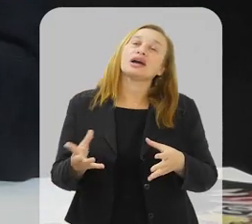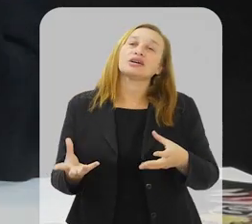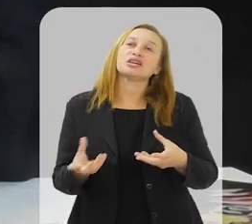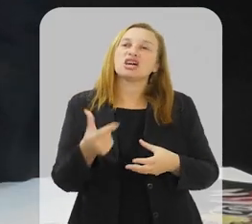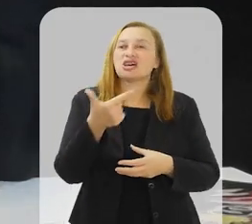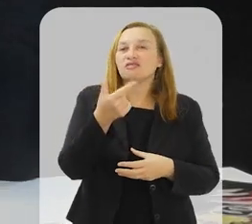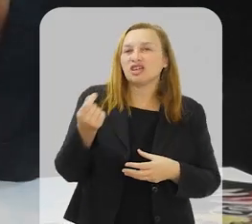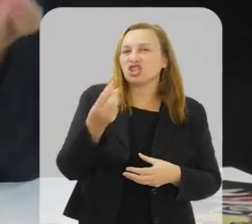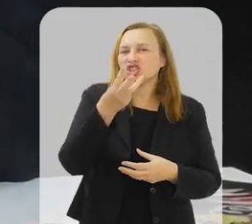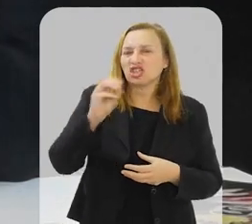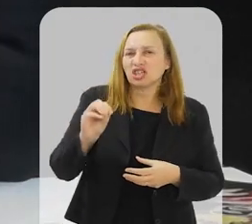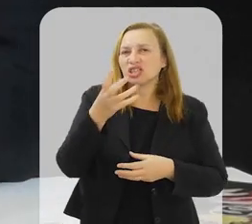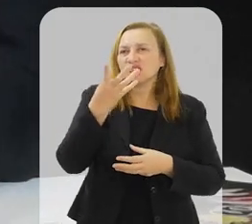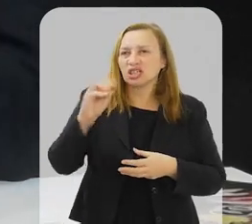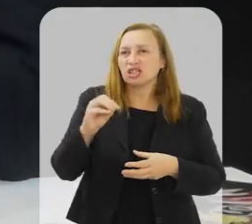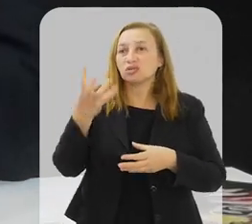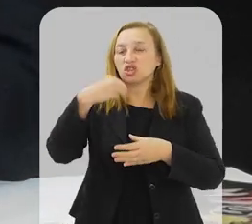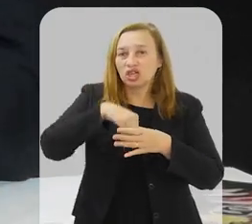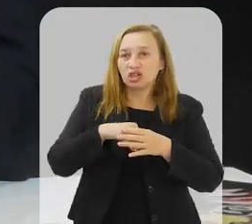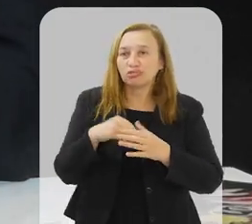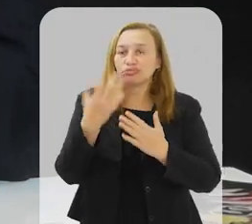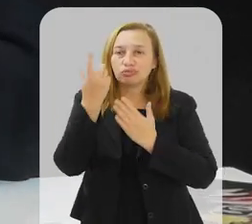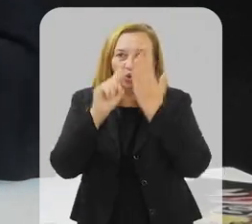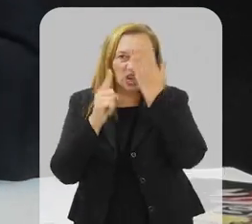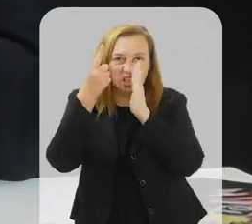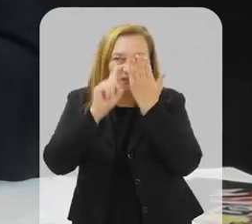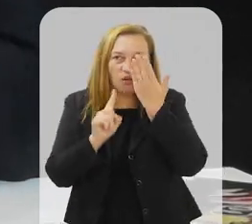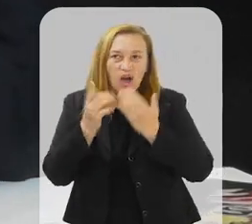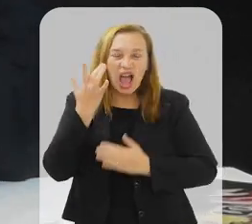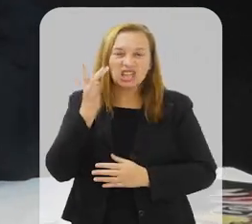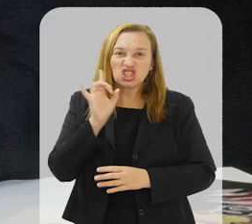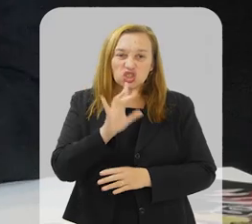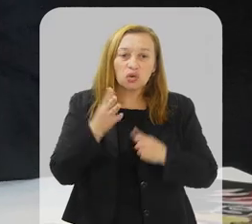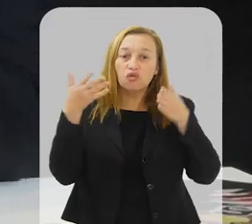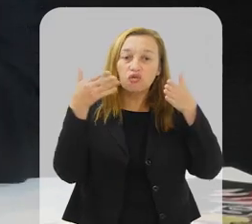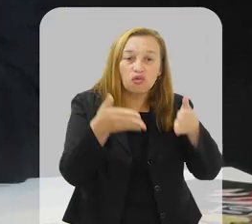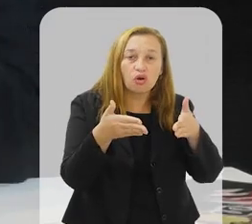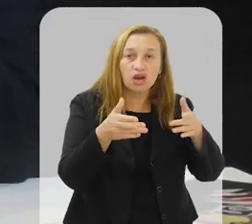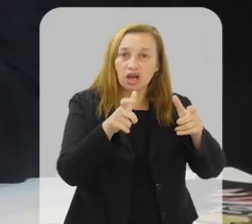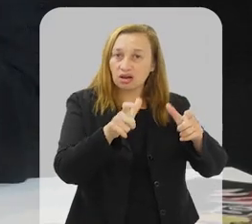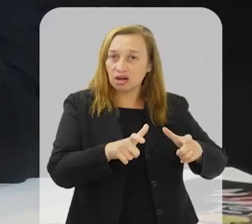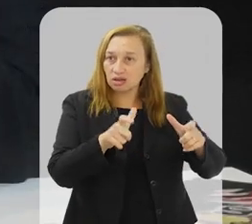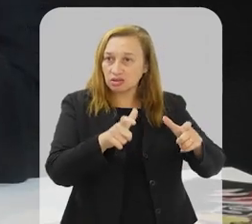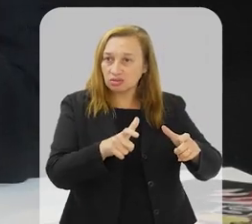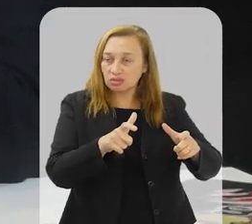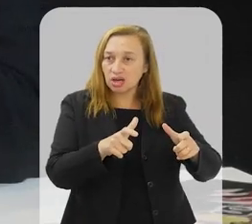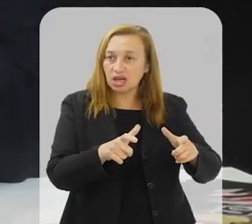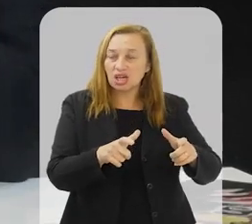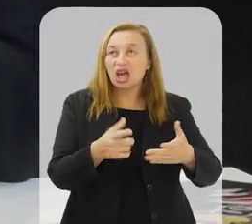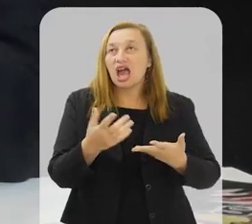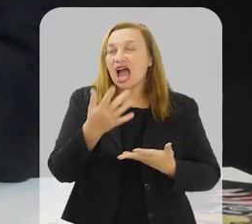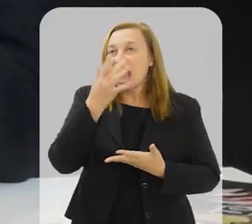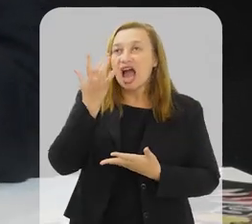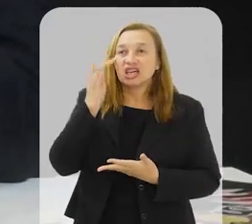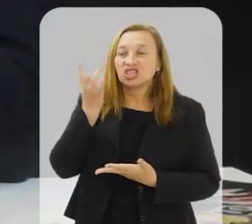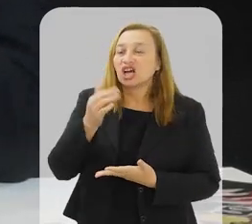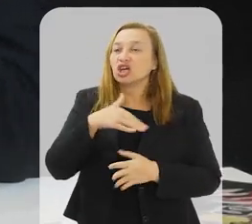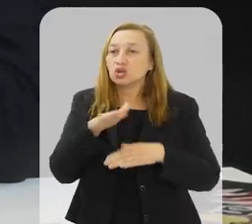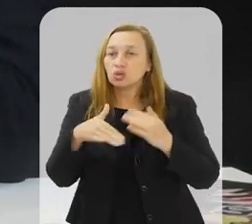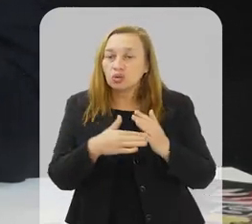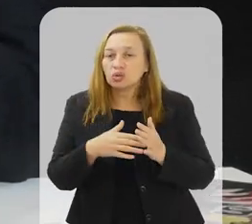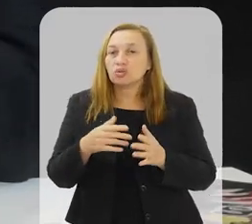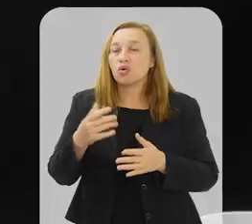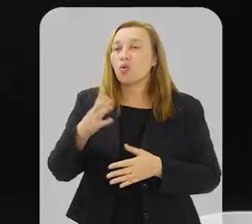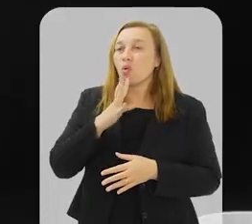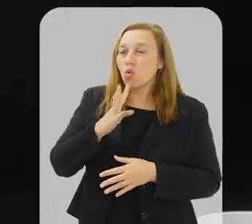carnaval 10 anos 20 Anos 30 anos com 40 anos a gente acha que é só aquilo ali né a gente acha que todo mundo nos reconhece